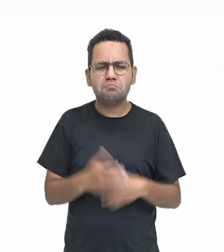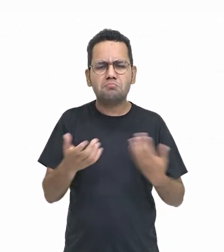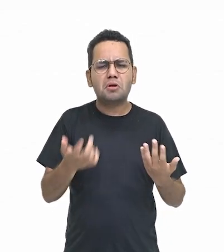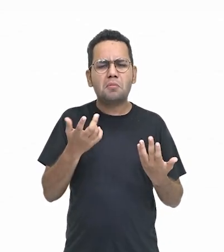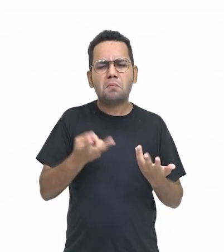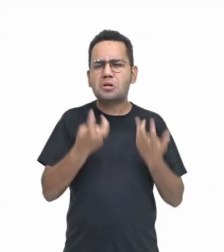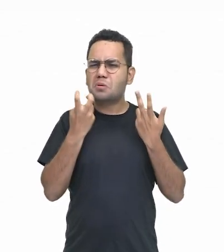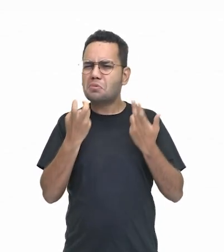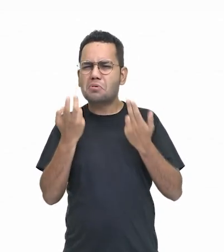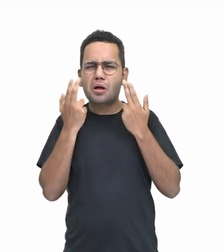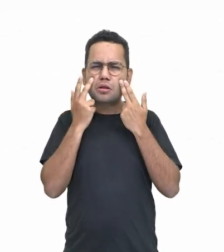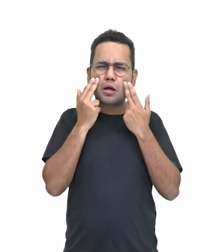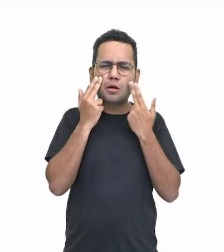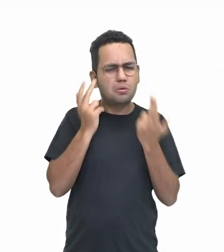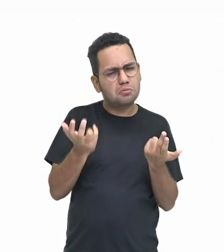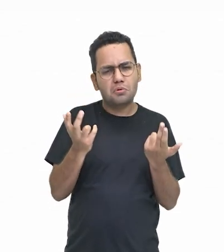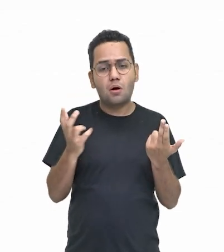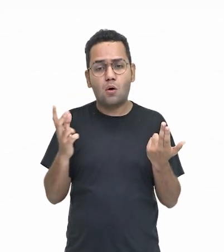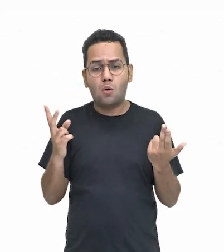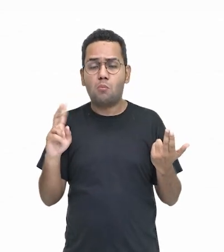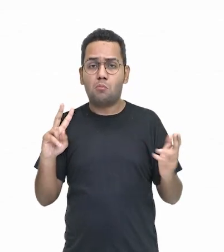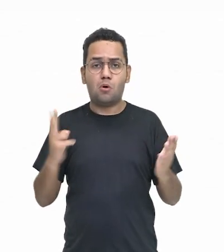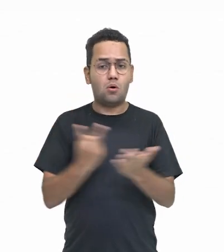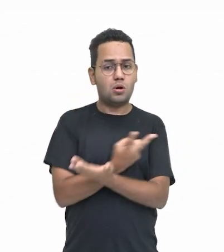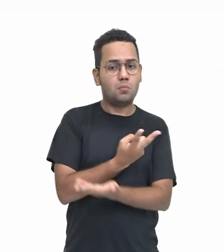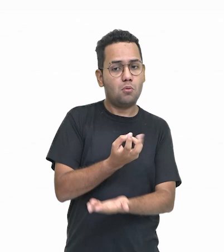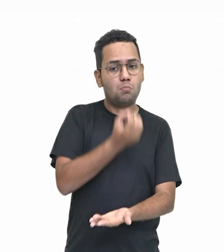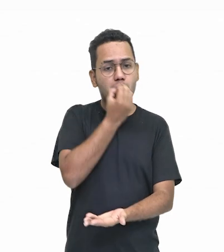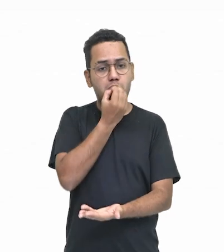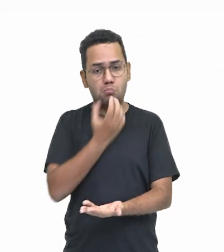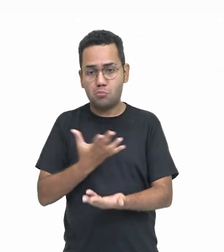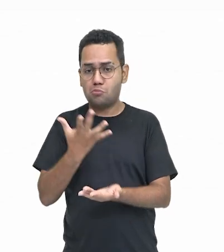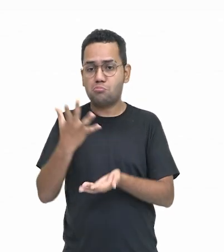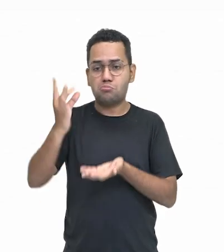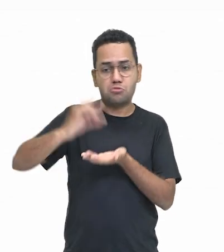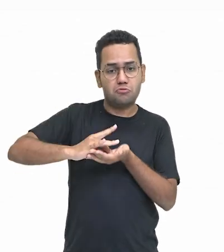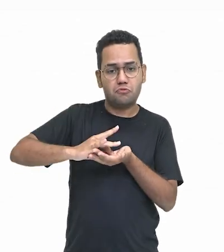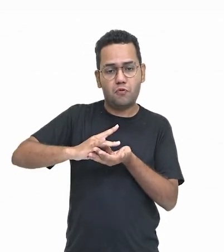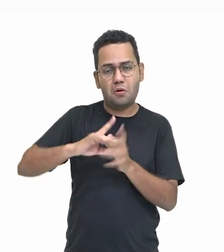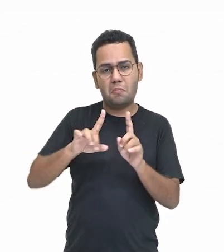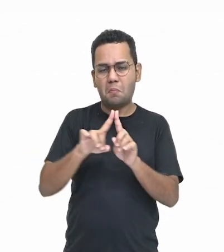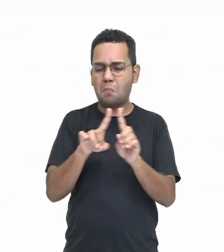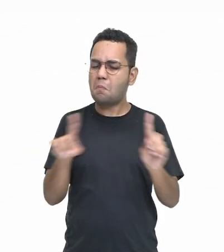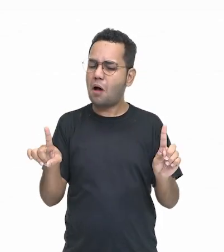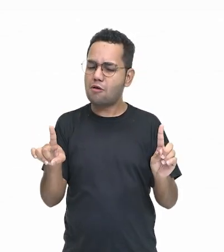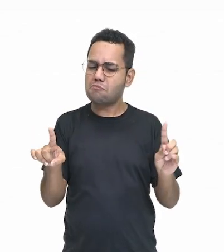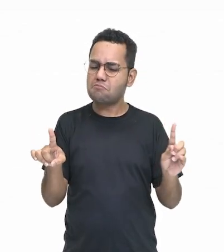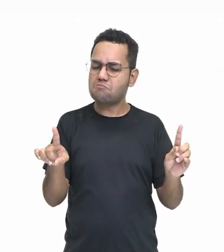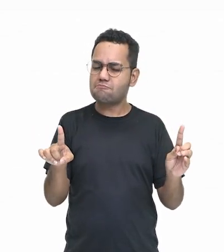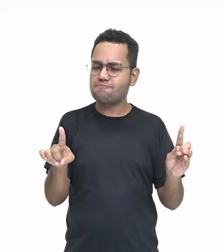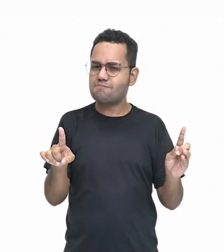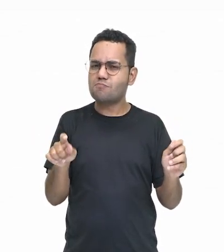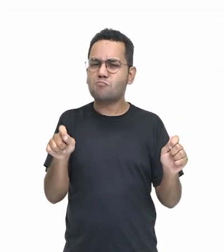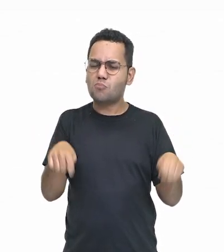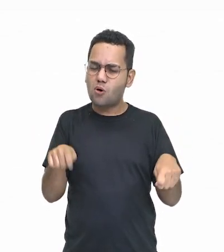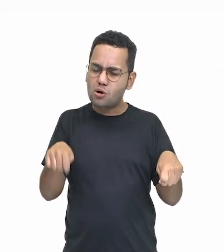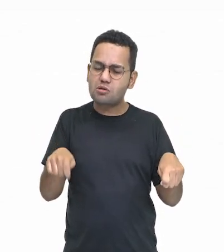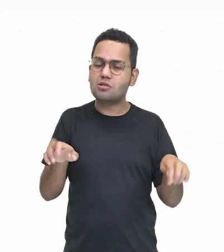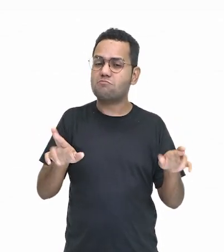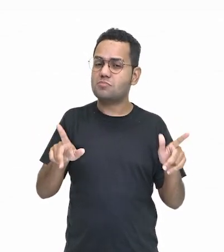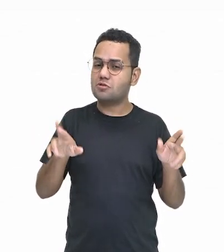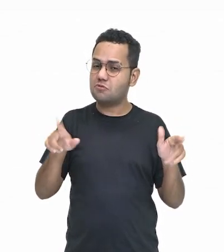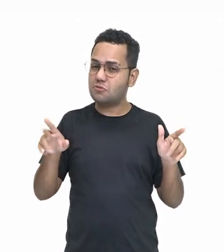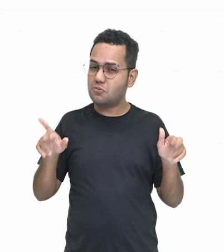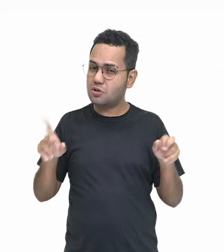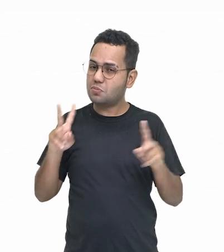como inevitável, bom ou verdadeiro, pode não ser bem assim, e que os dados